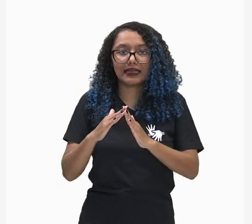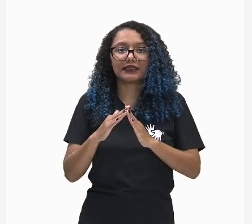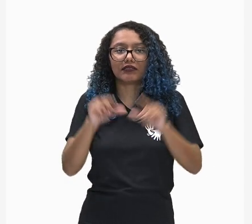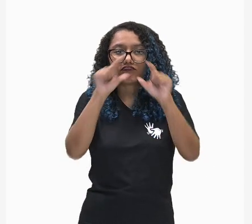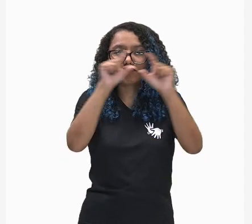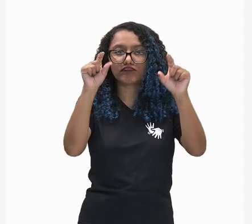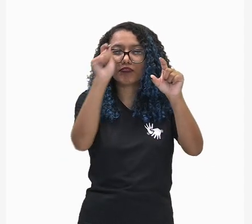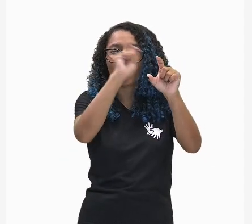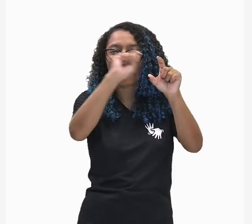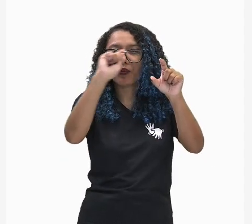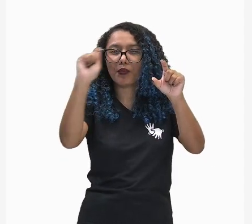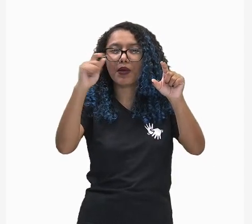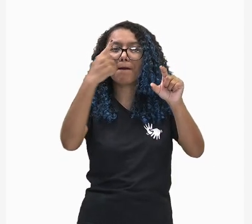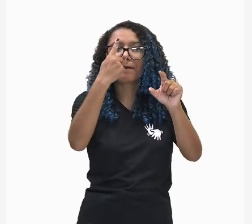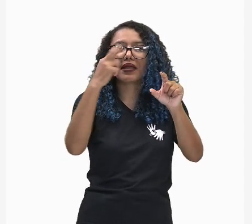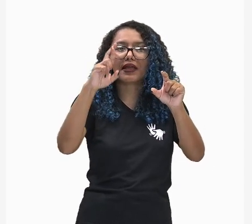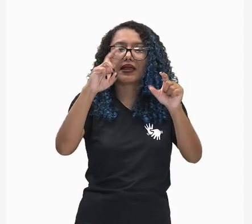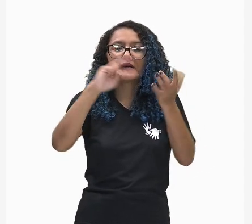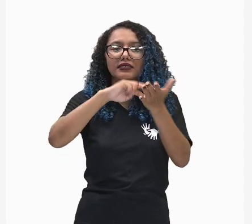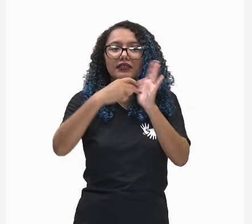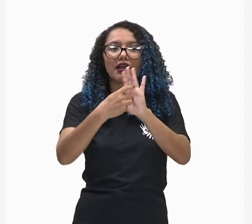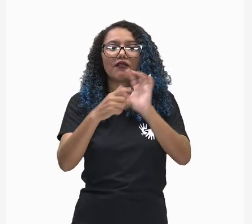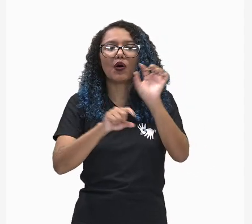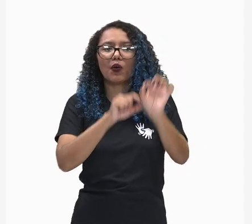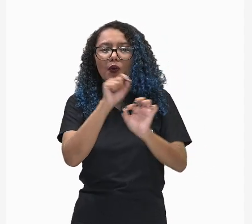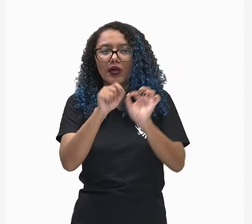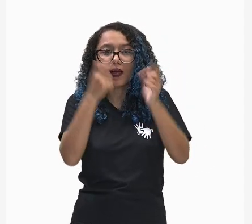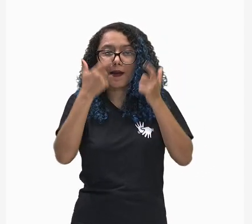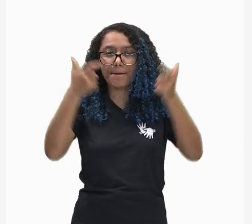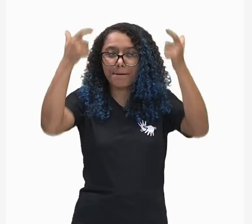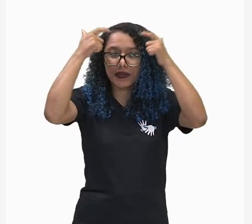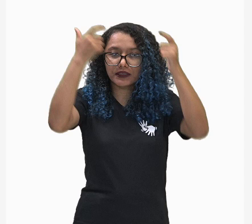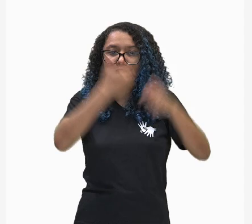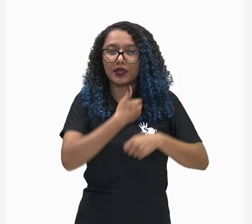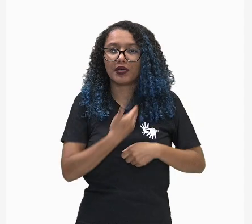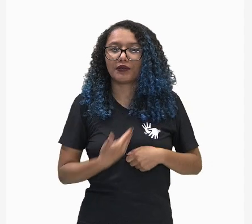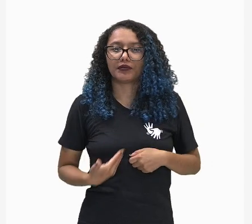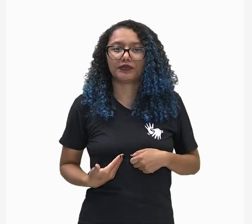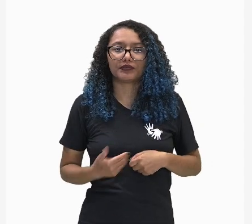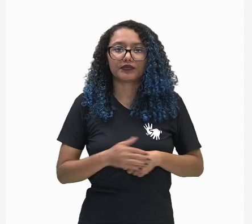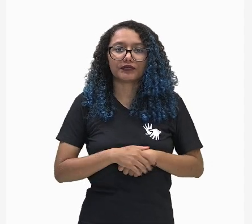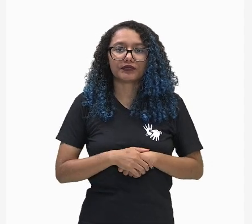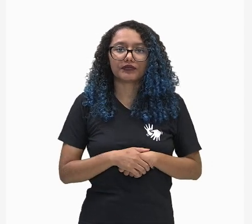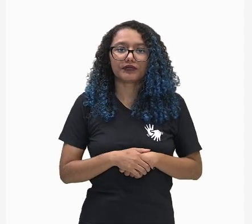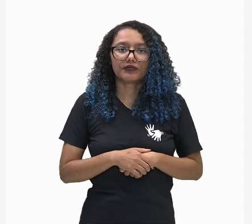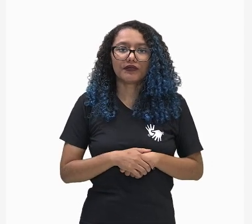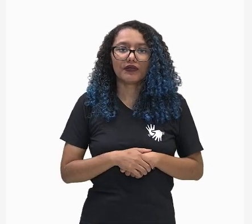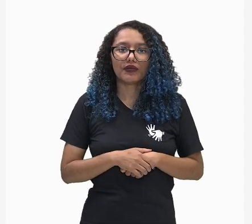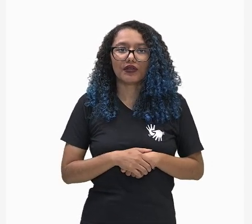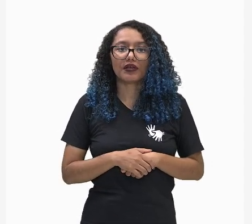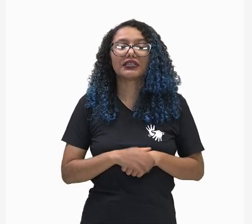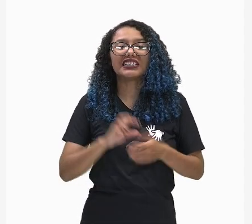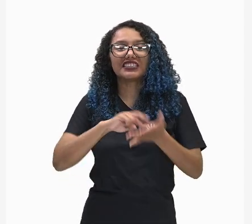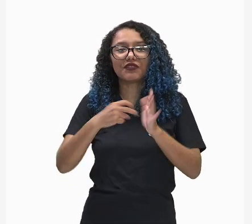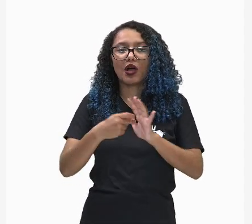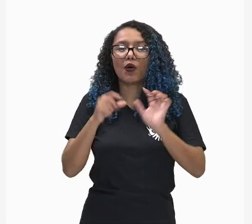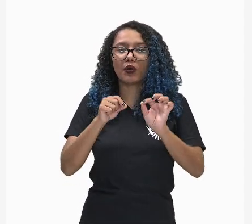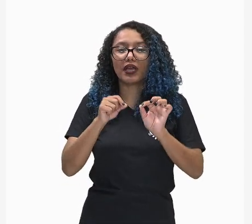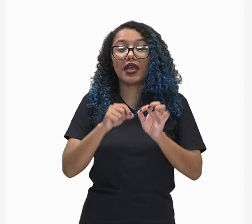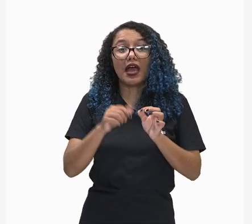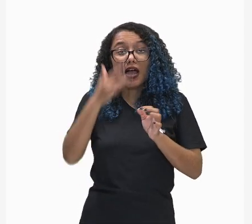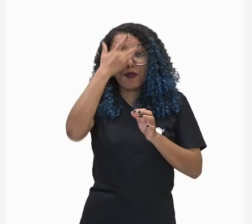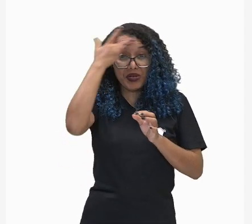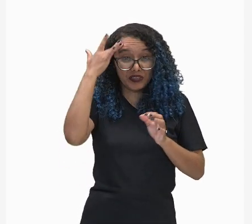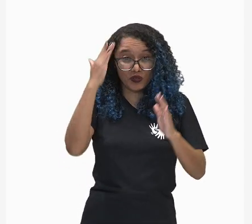príncipe regente, e indicava a saída dos moradores para disponibilizar o imóvel. No entanto, a população